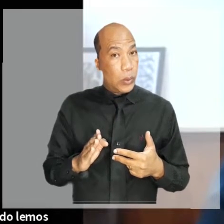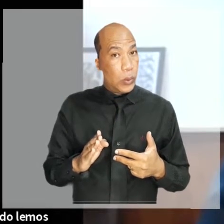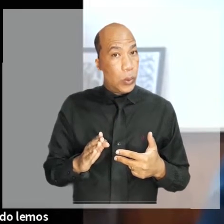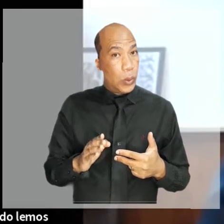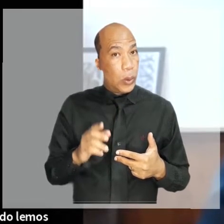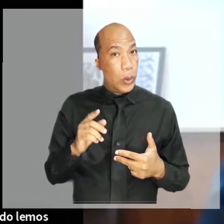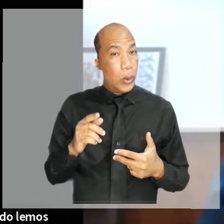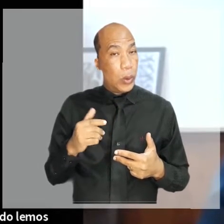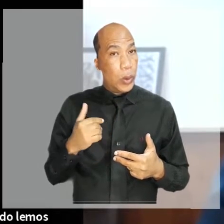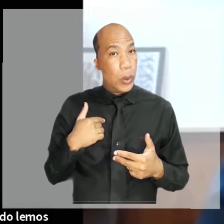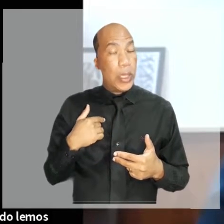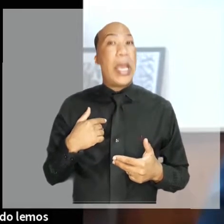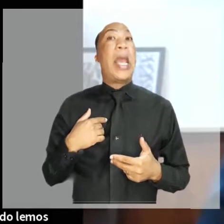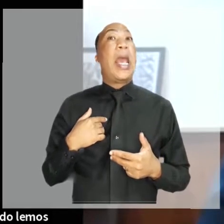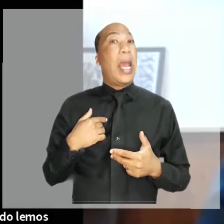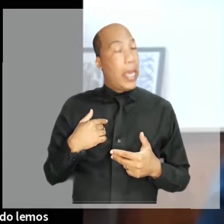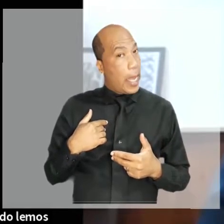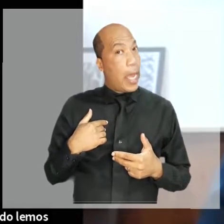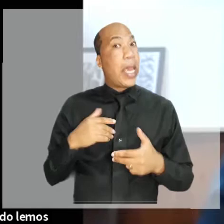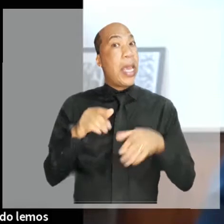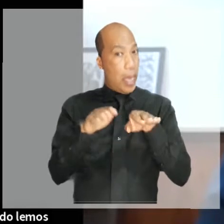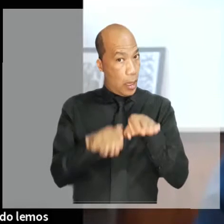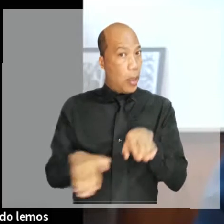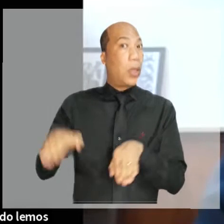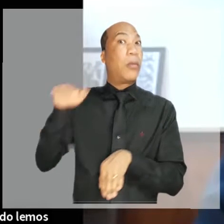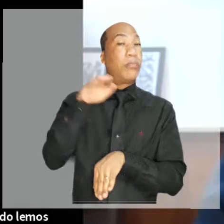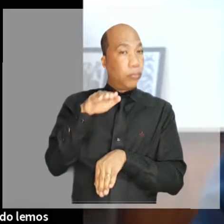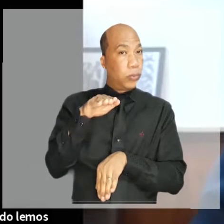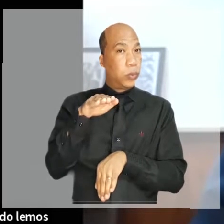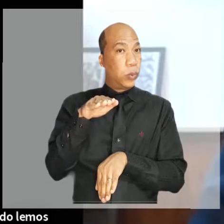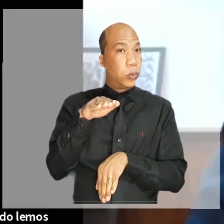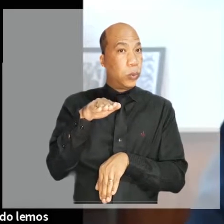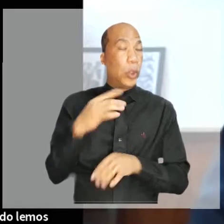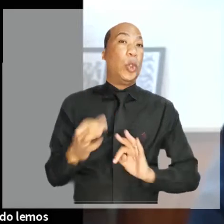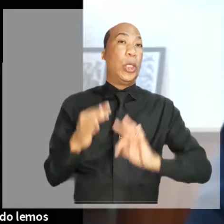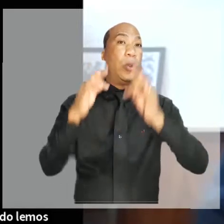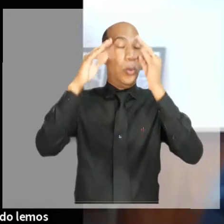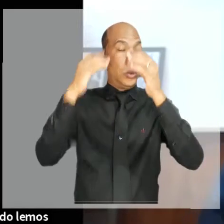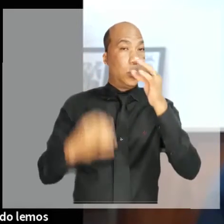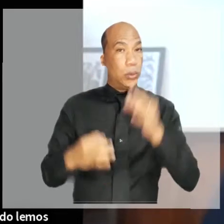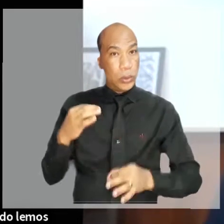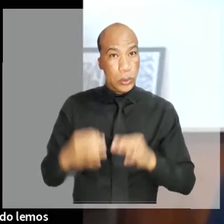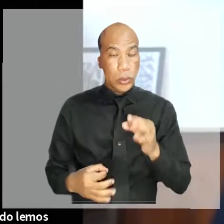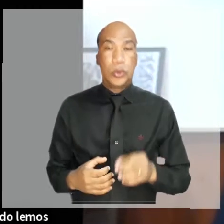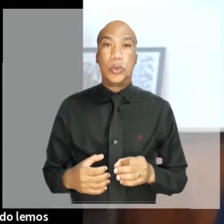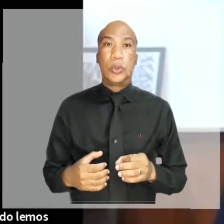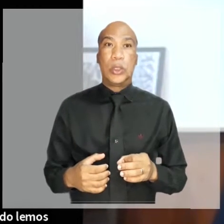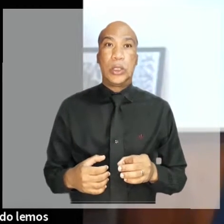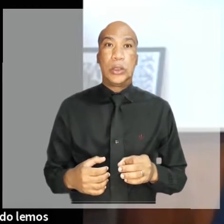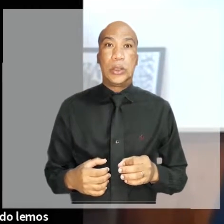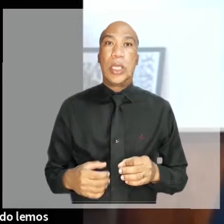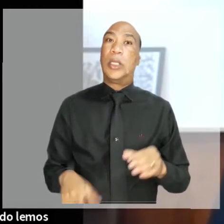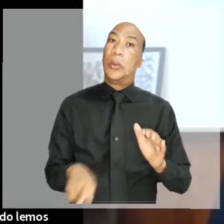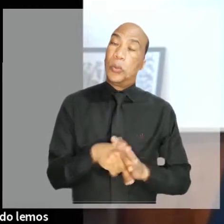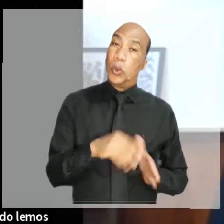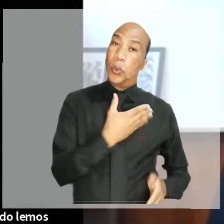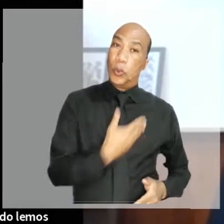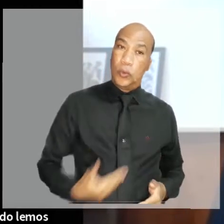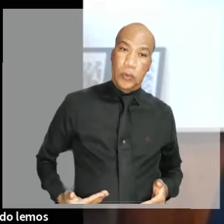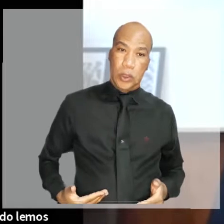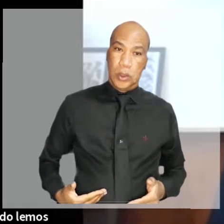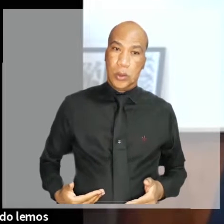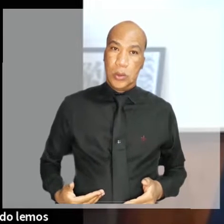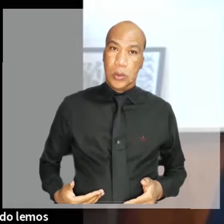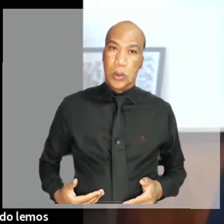tecnologia no poder público. O Poder Judiciário tem sido pioneiro nessa área, como o André, né, mencionou